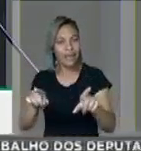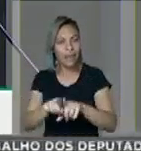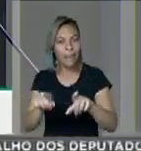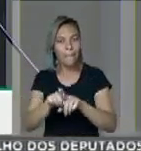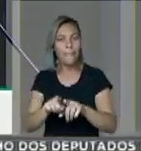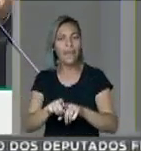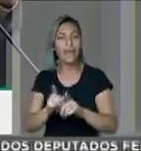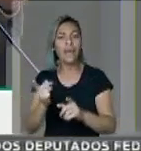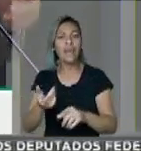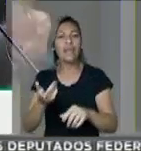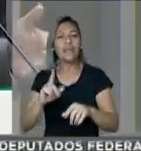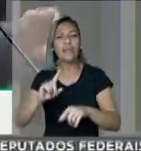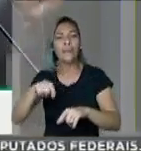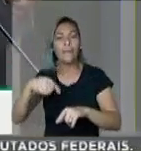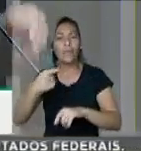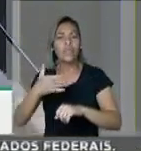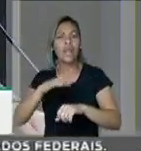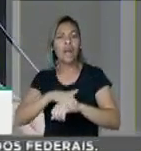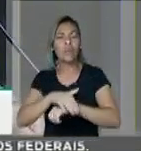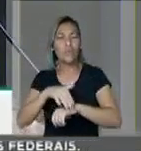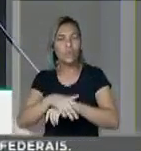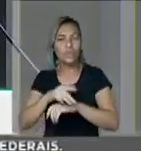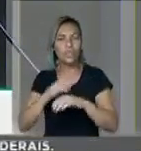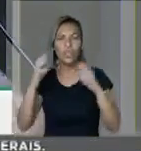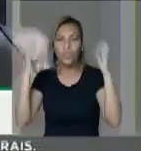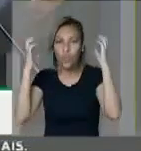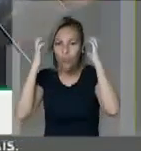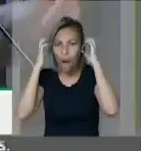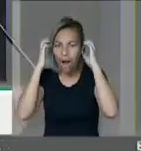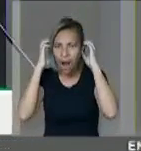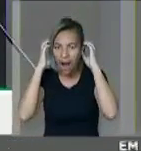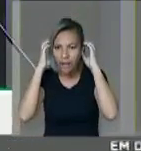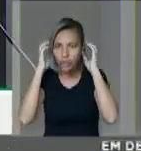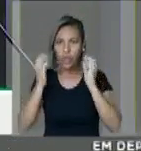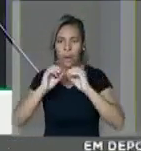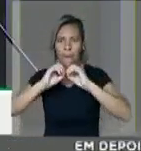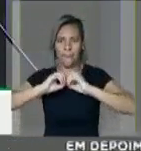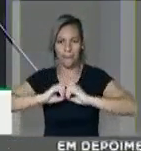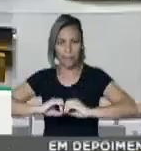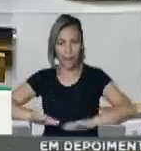registrado nos anais dessa casa seja divulgado pelos meios de comunicação da casa e a Voz do Brasil.